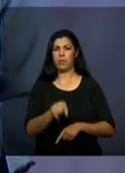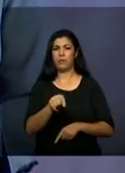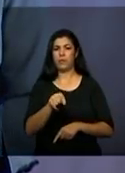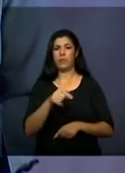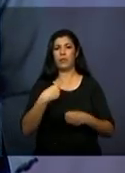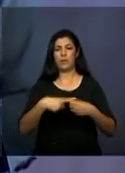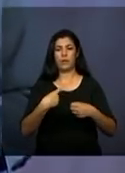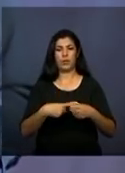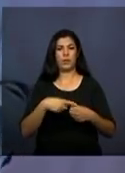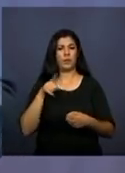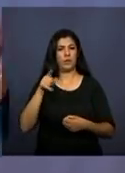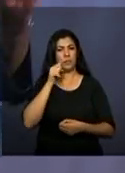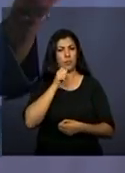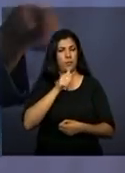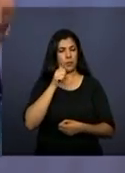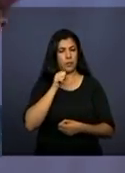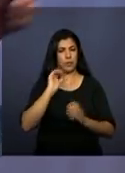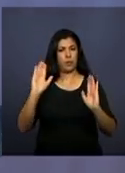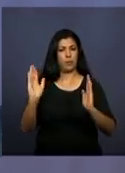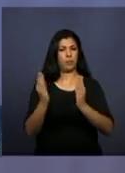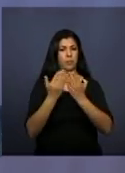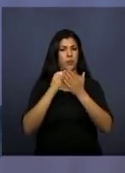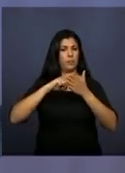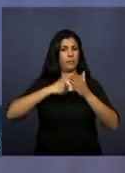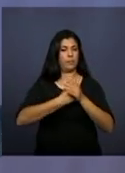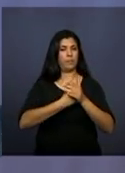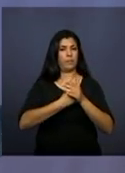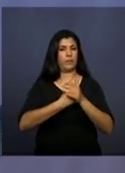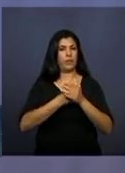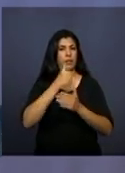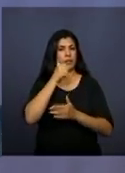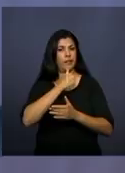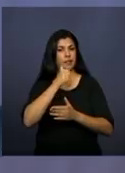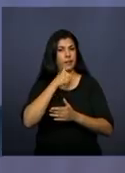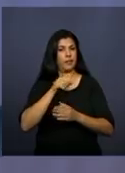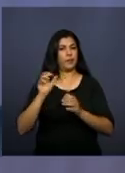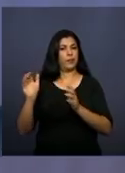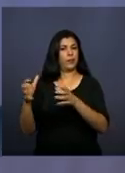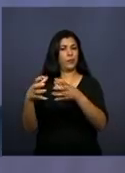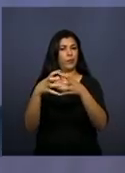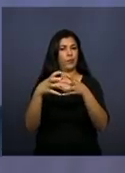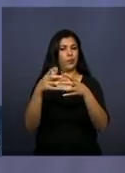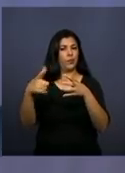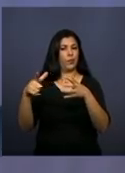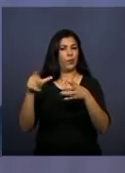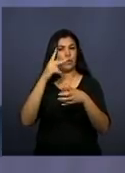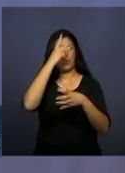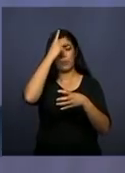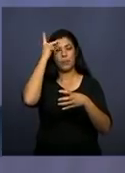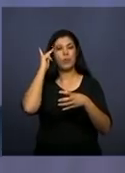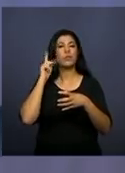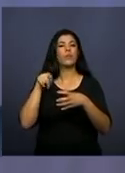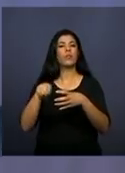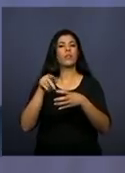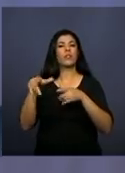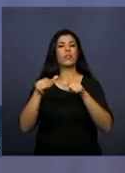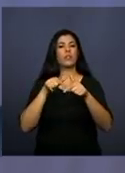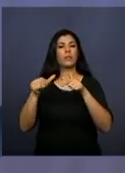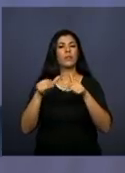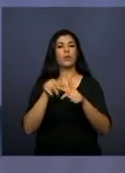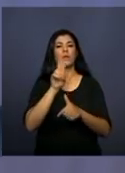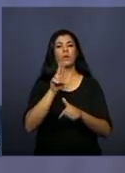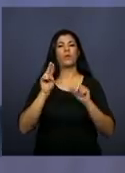a Matilde, junto com outros catadores, foi trabalhar na cooperativa Recicla